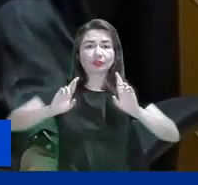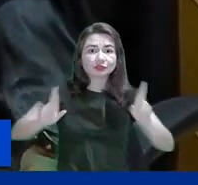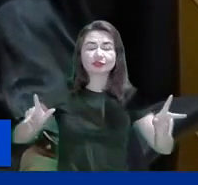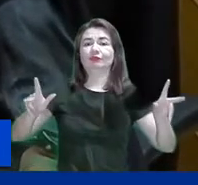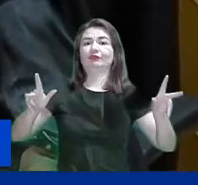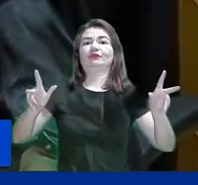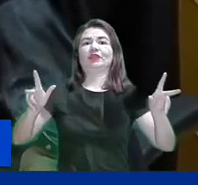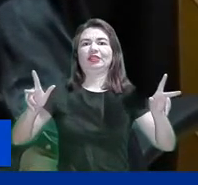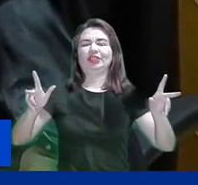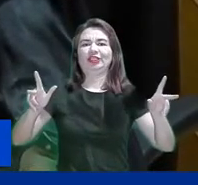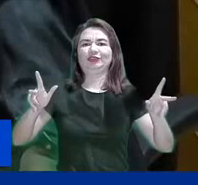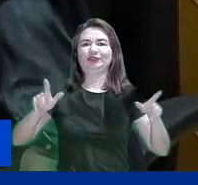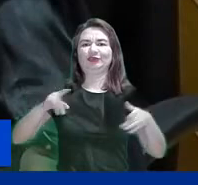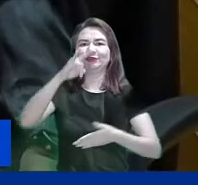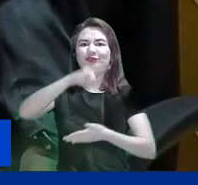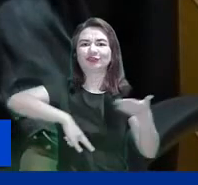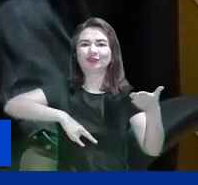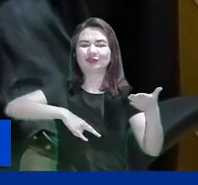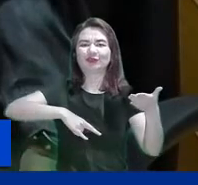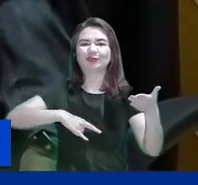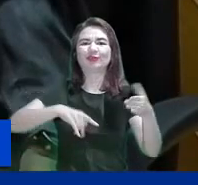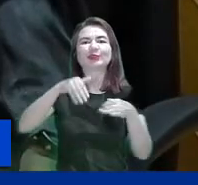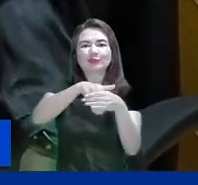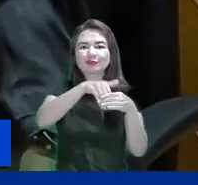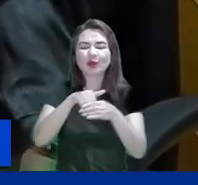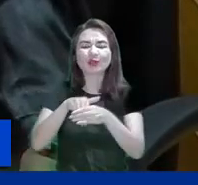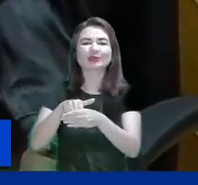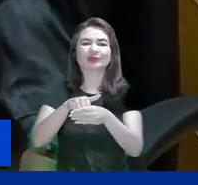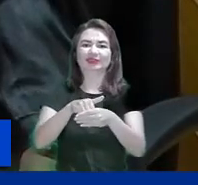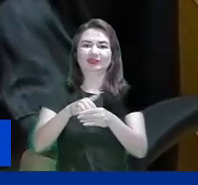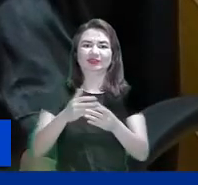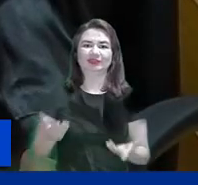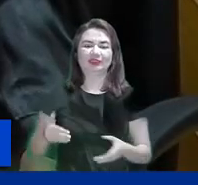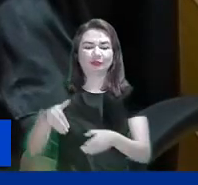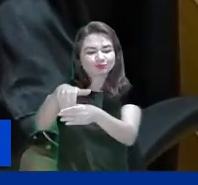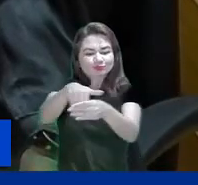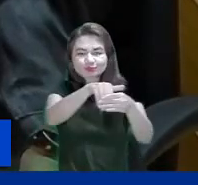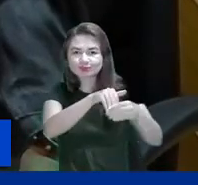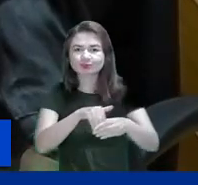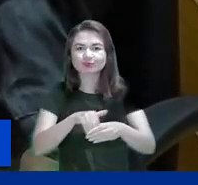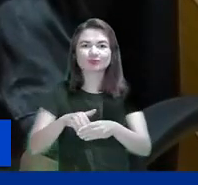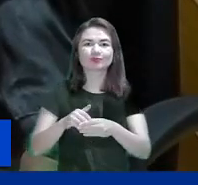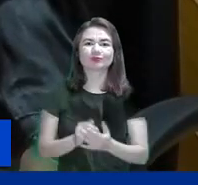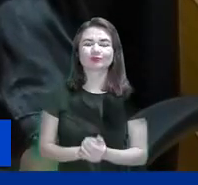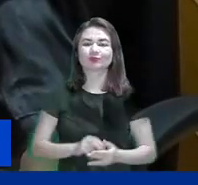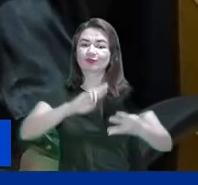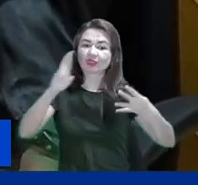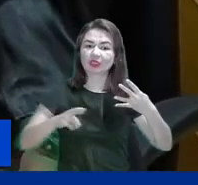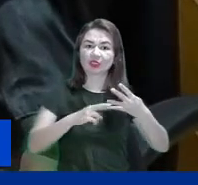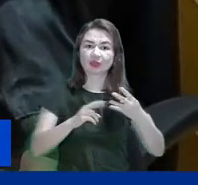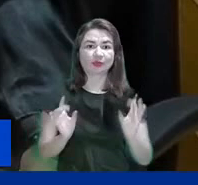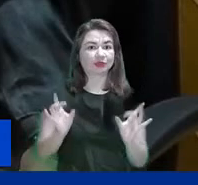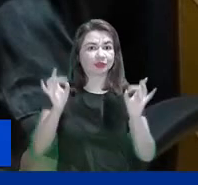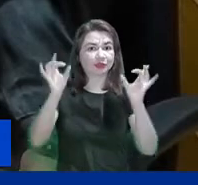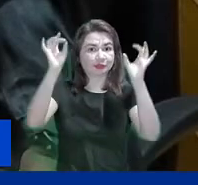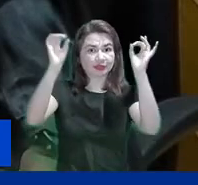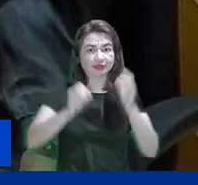que foi indicado, que seria o voto no recurso especial eleitoral número